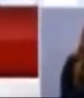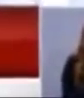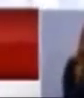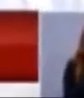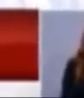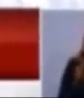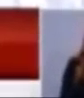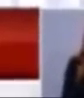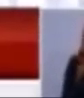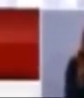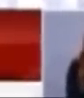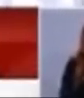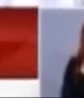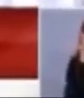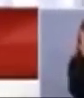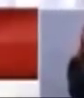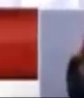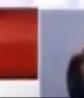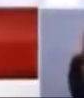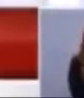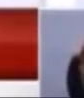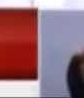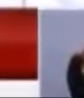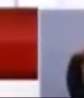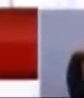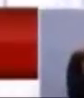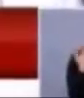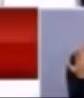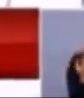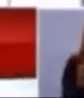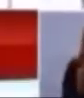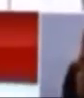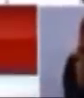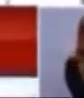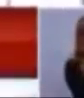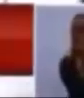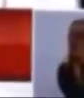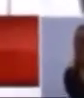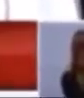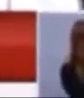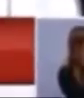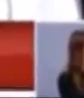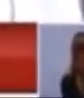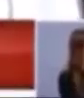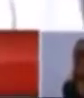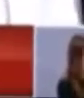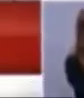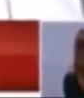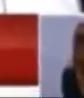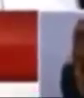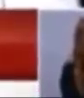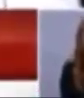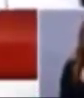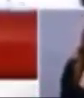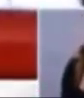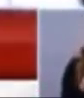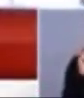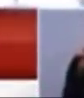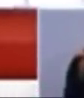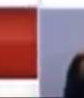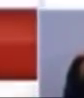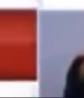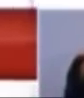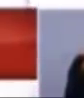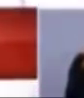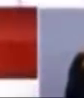e nem durmo e falou com o presidente a serviço dessa produção está vivo a oportunidade de falar não tenho afinal falar sobre isso e